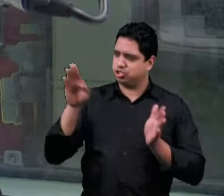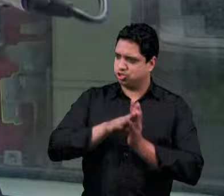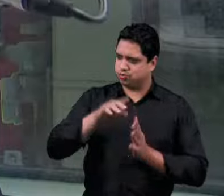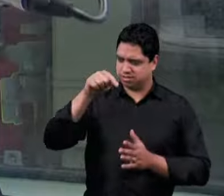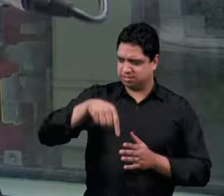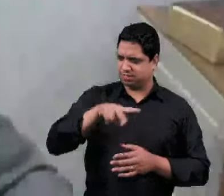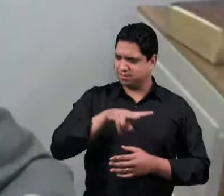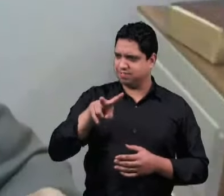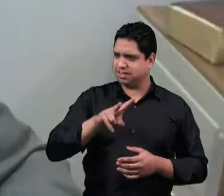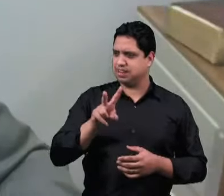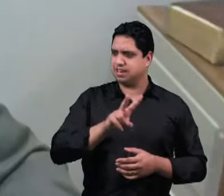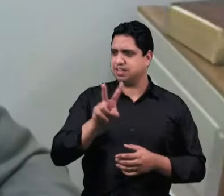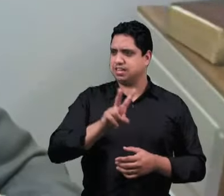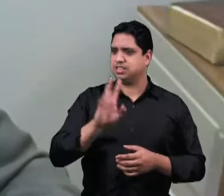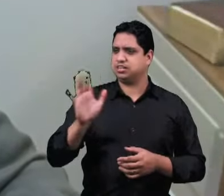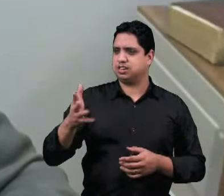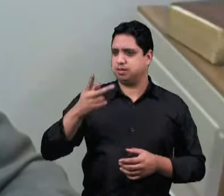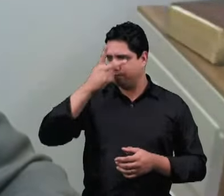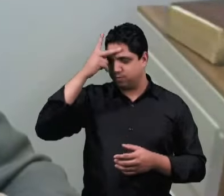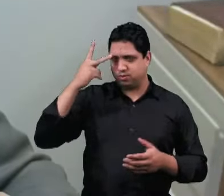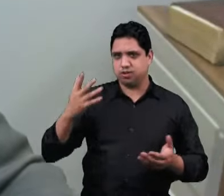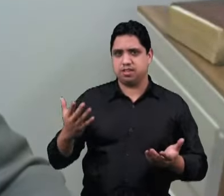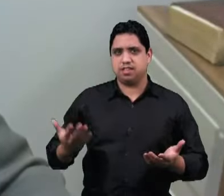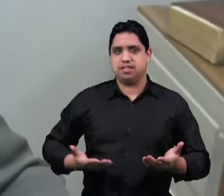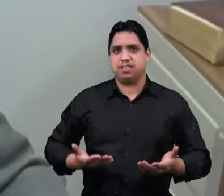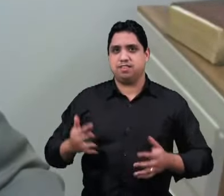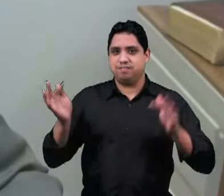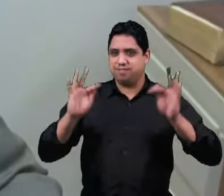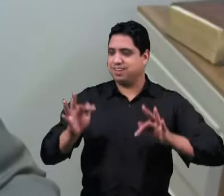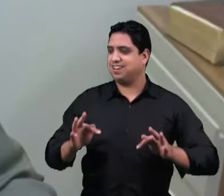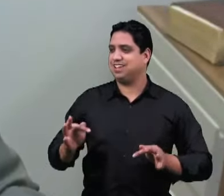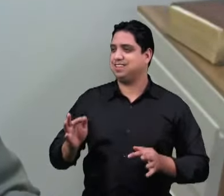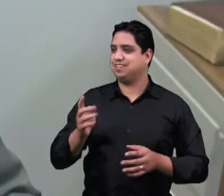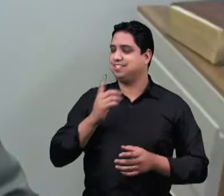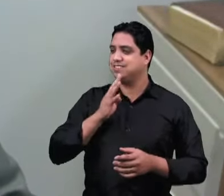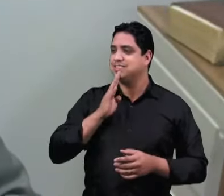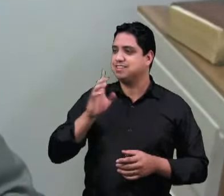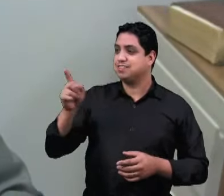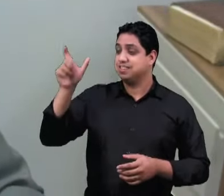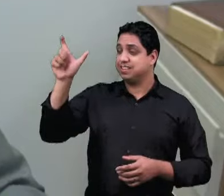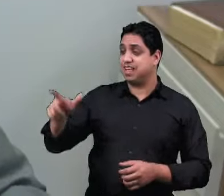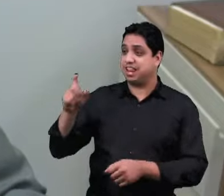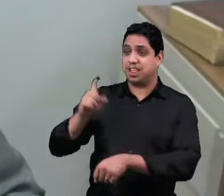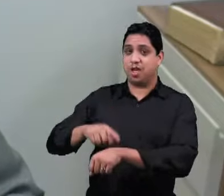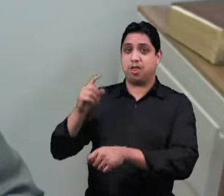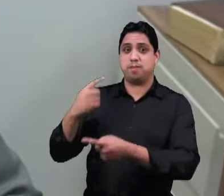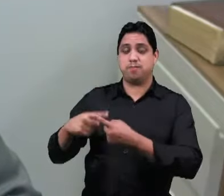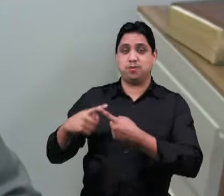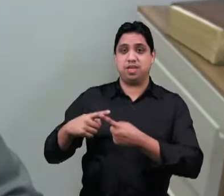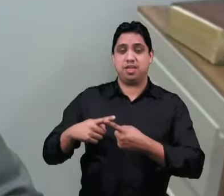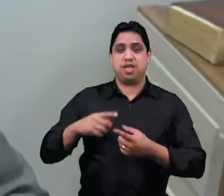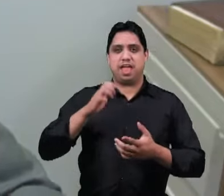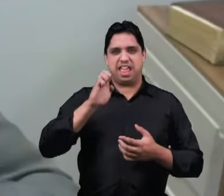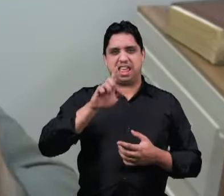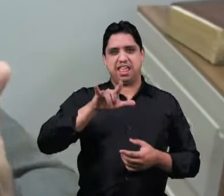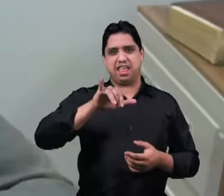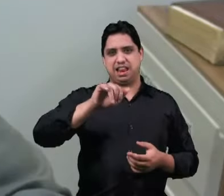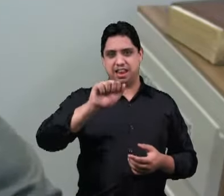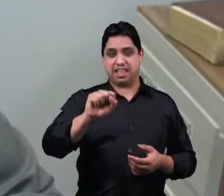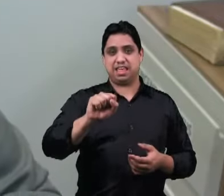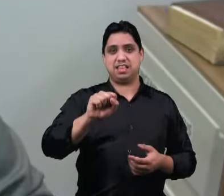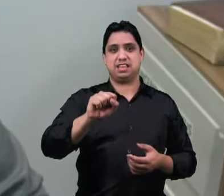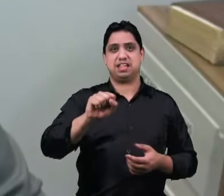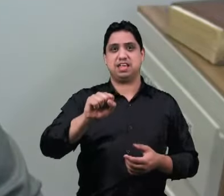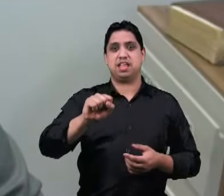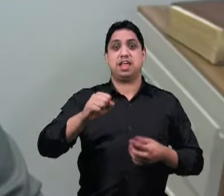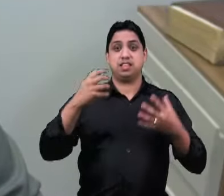aqui, já teve um colaborador que ficou muito feliz, é nosso irmão Elias. Ele reconheceu porque o Elias se converteu justamente na época que o senhor